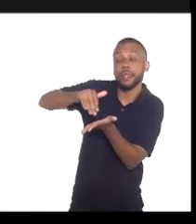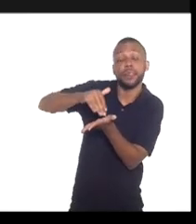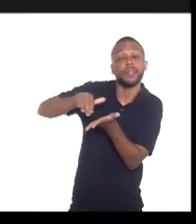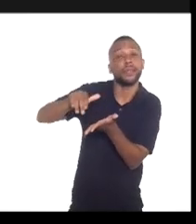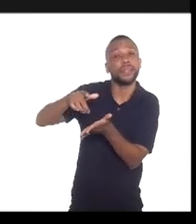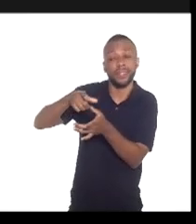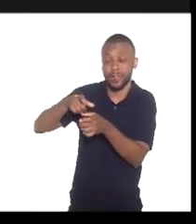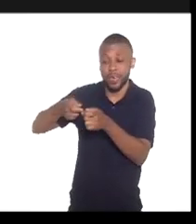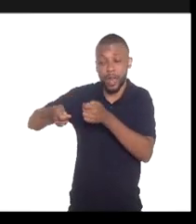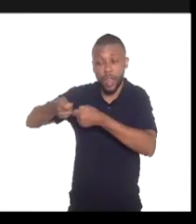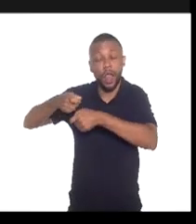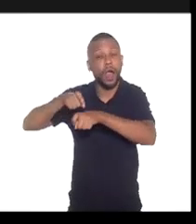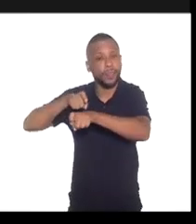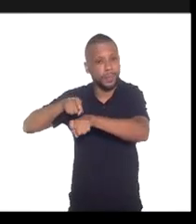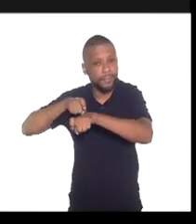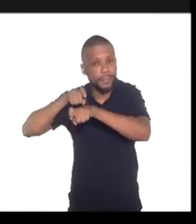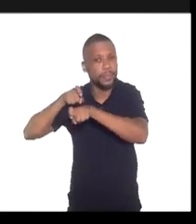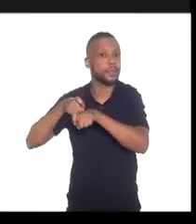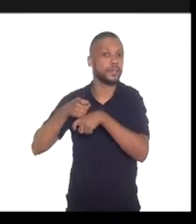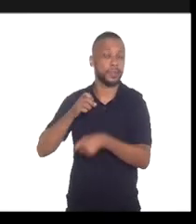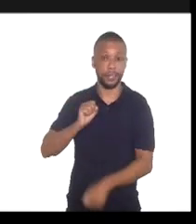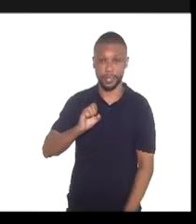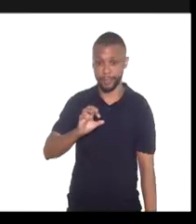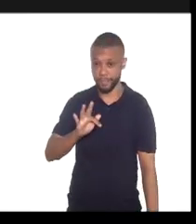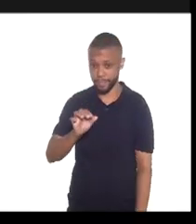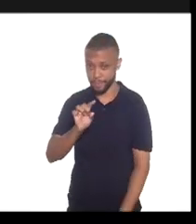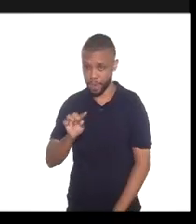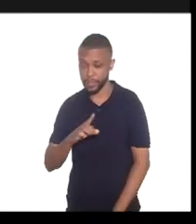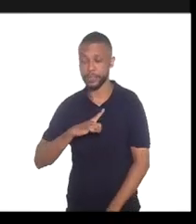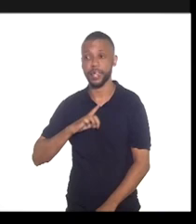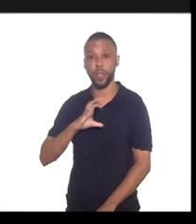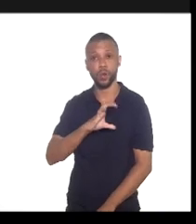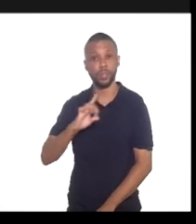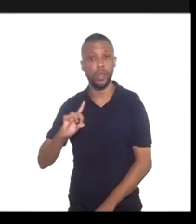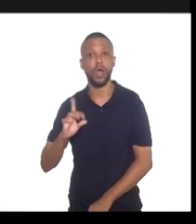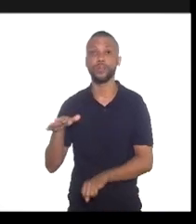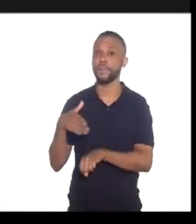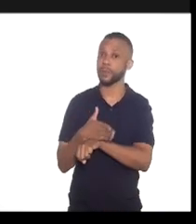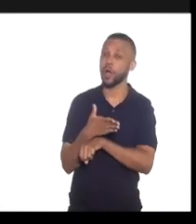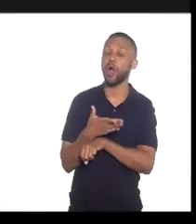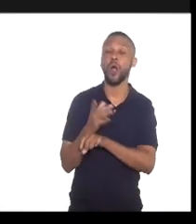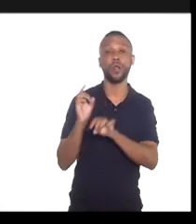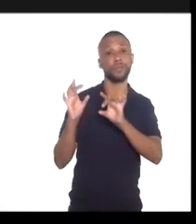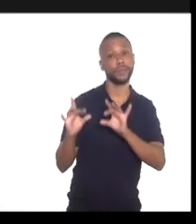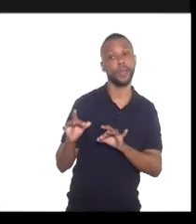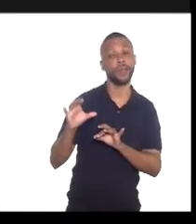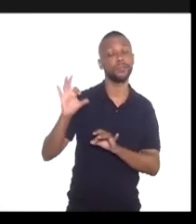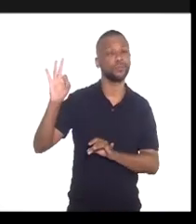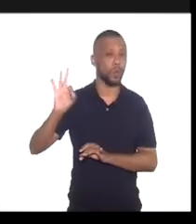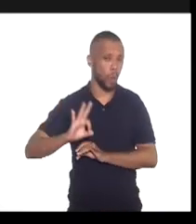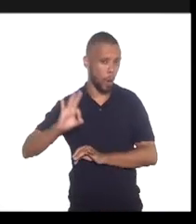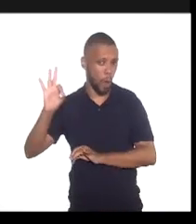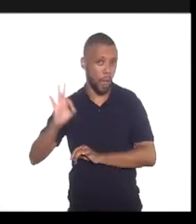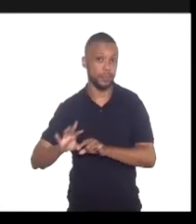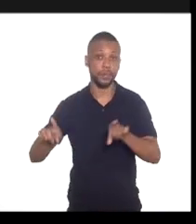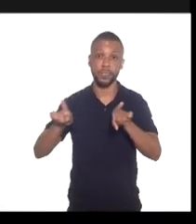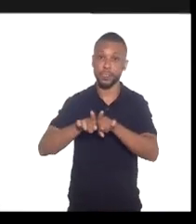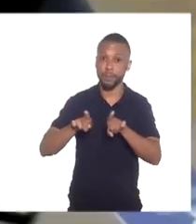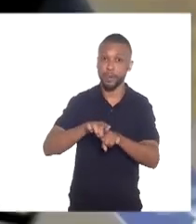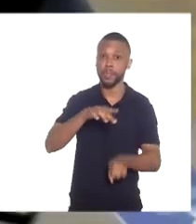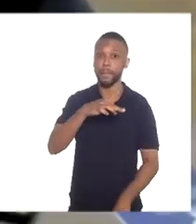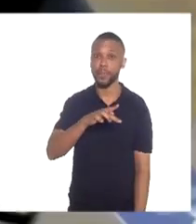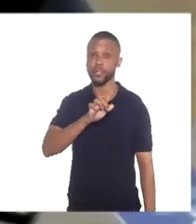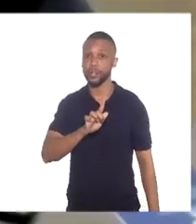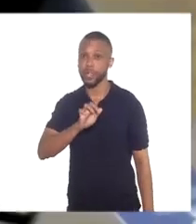voltada para acompanhamento das participações especiais, do próprio royalties, mesmo na PGE também, porque